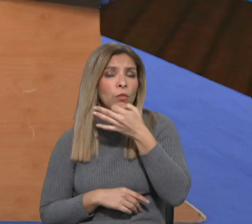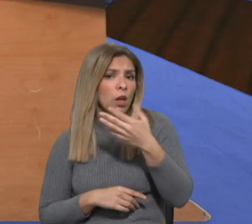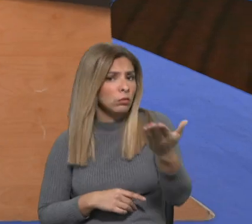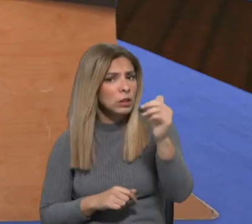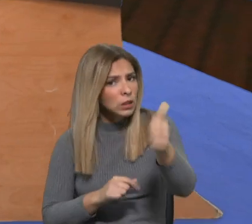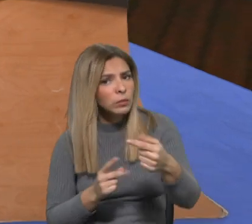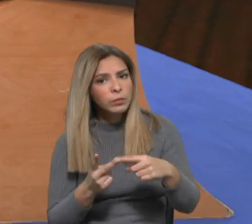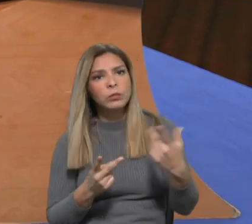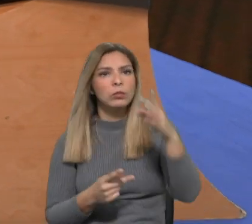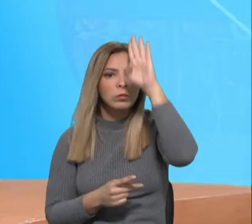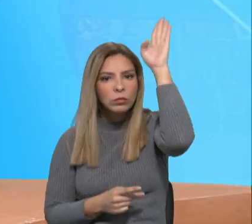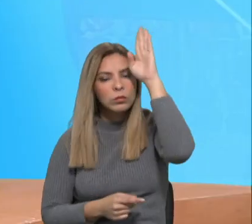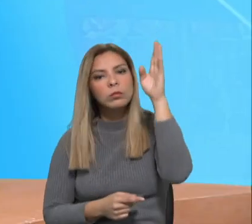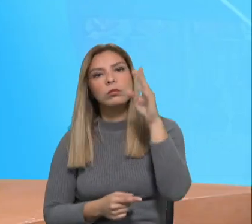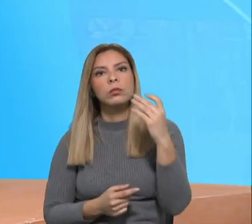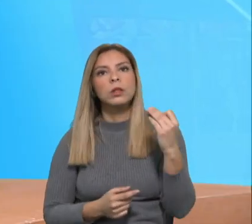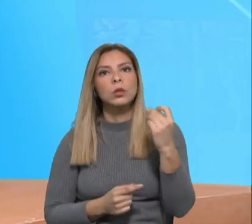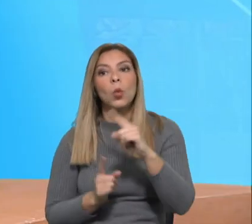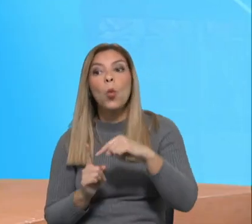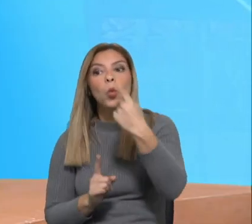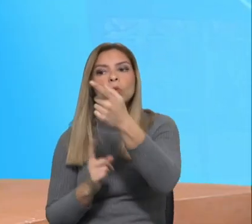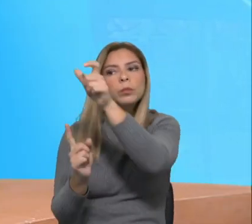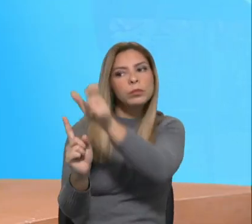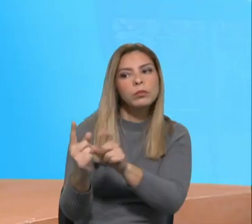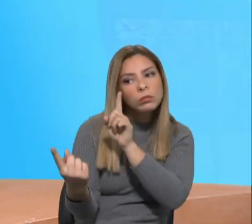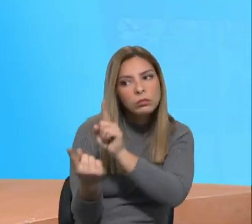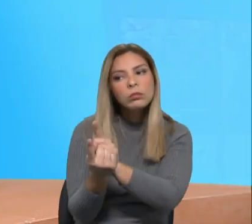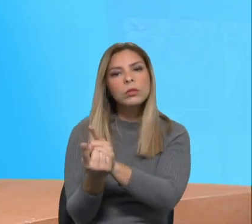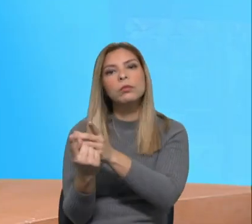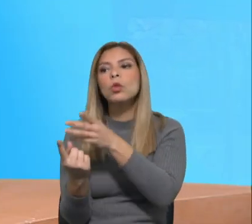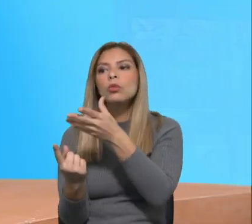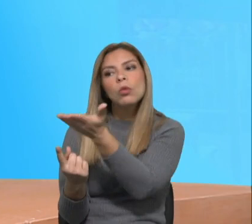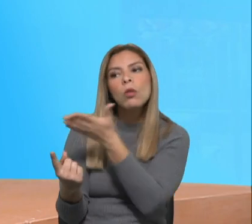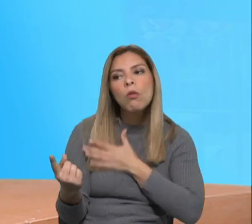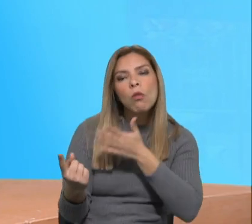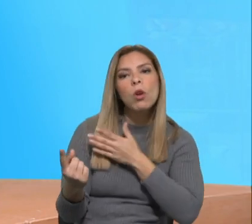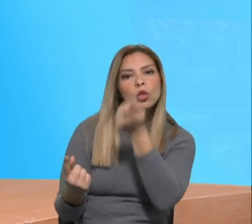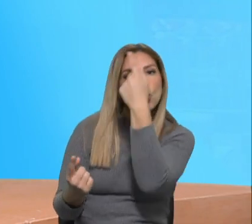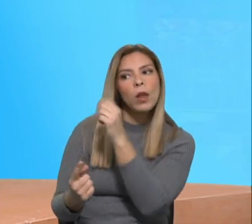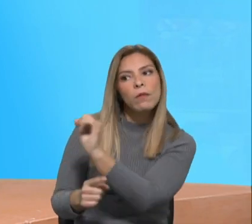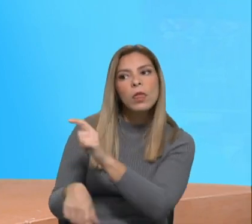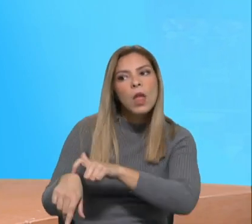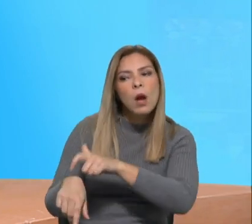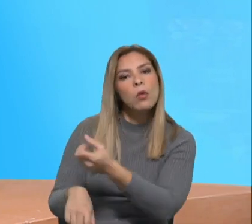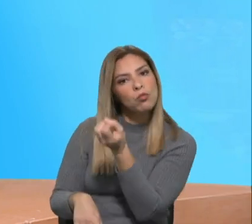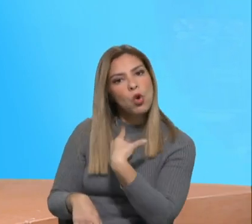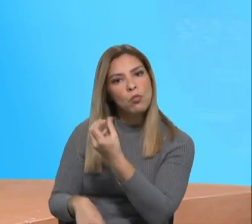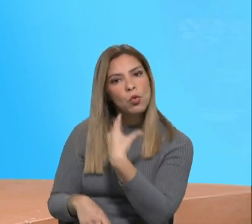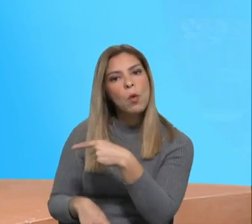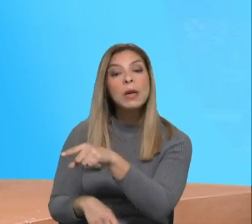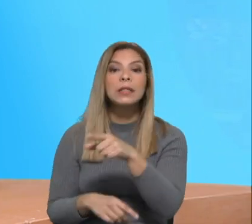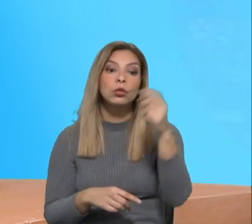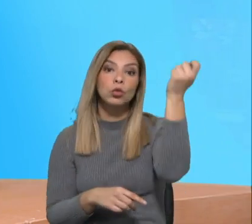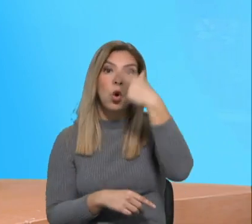Papa também escreveu, que é ir ao encontro do outro para o ouvir genuinamente, para contar a sua história com tempo, e que talvez essa história, que